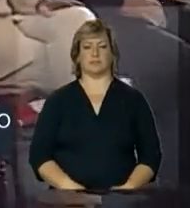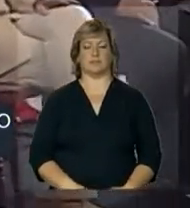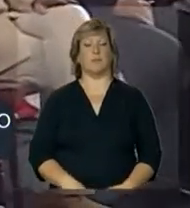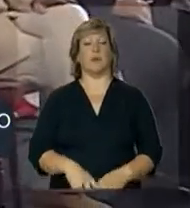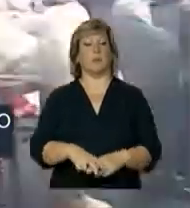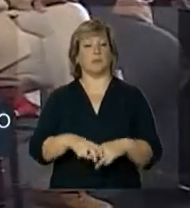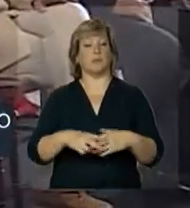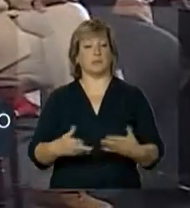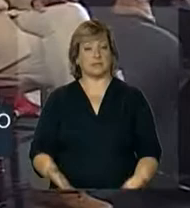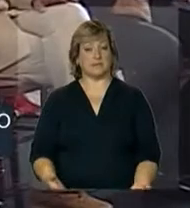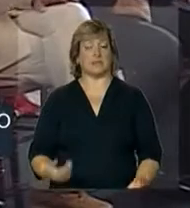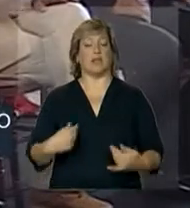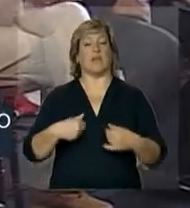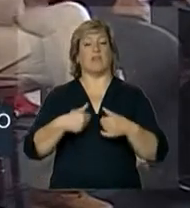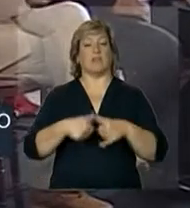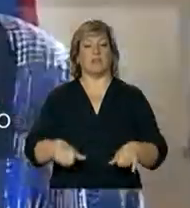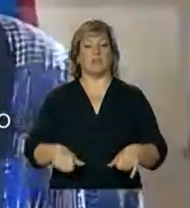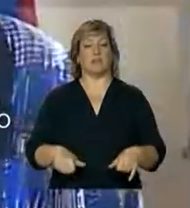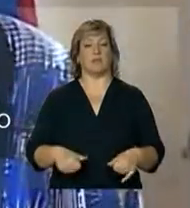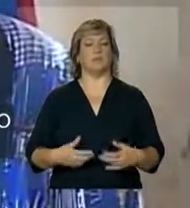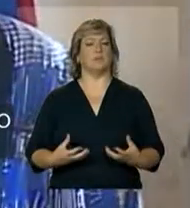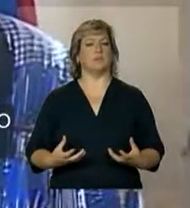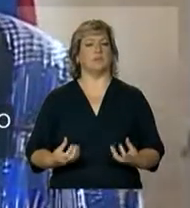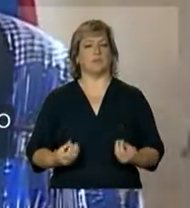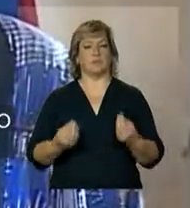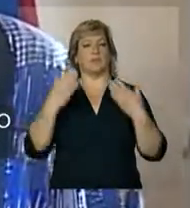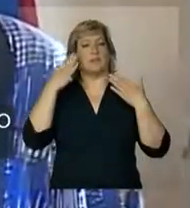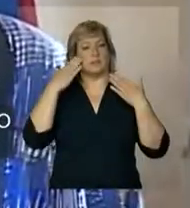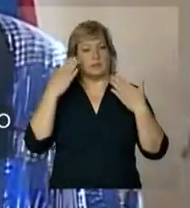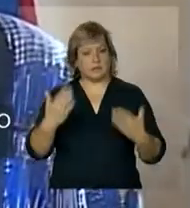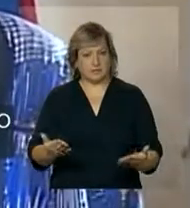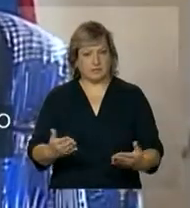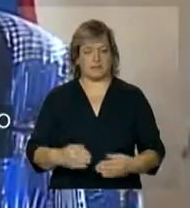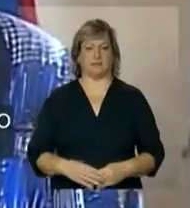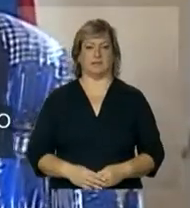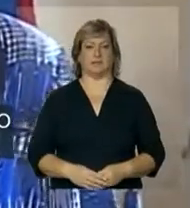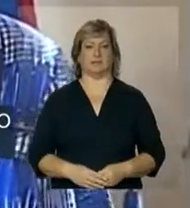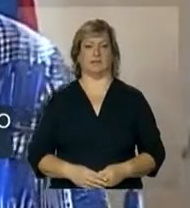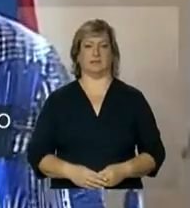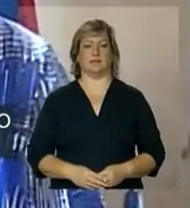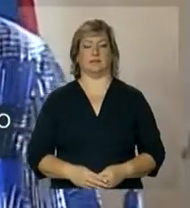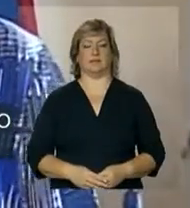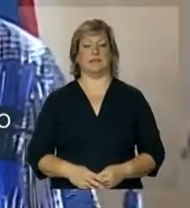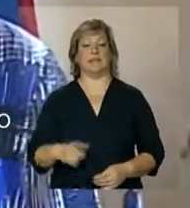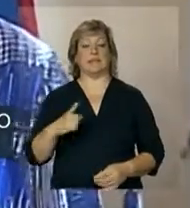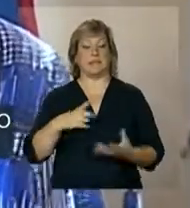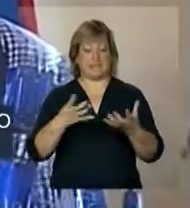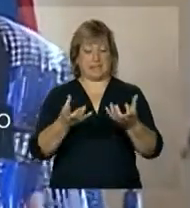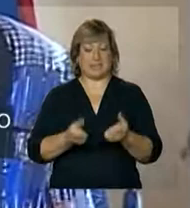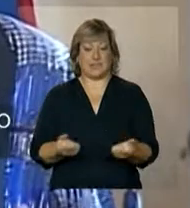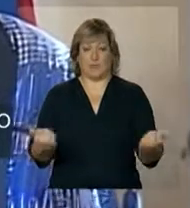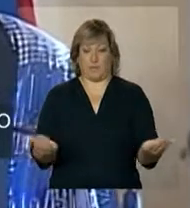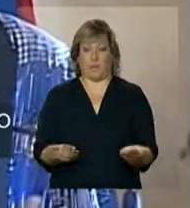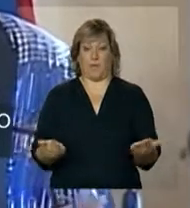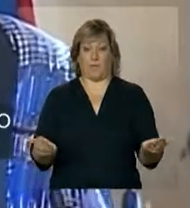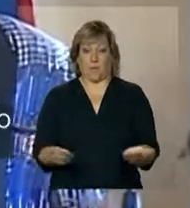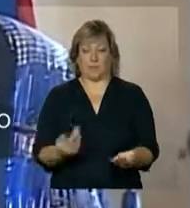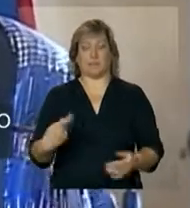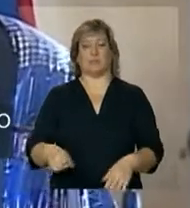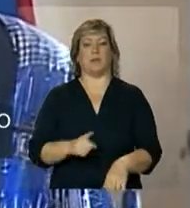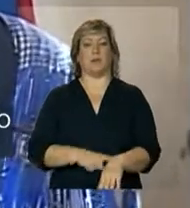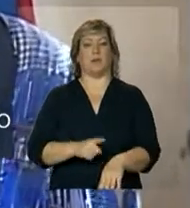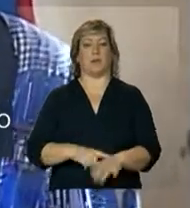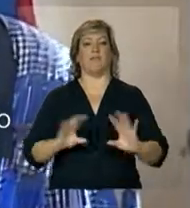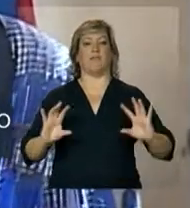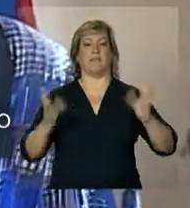Por isso, eu fico extremamente agradecida por ter recebido nesse momento